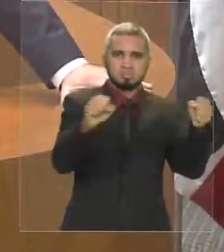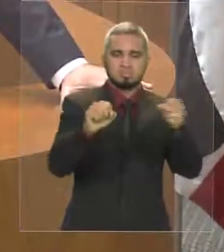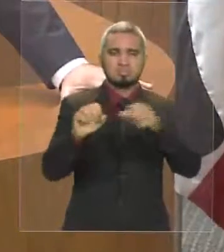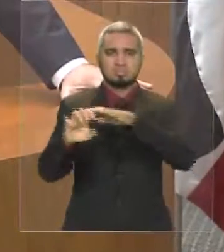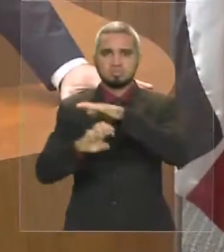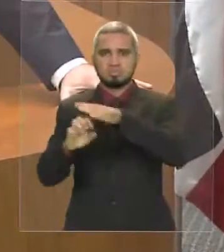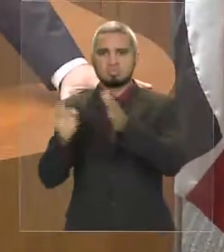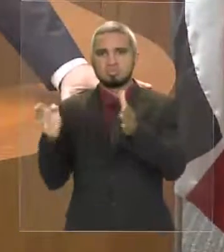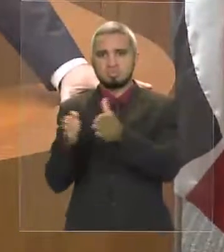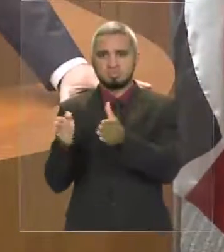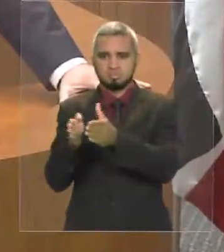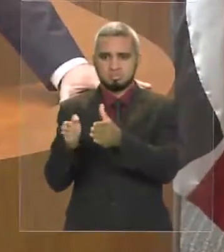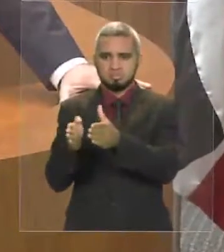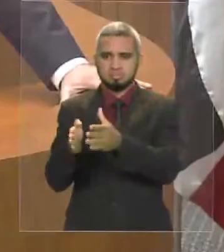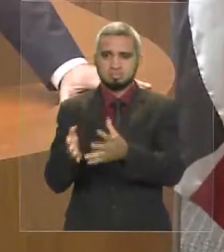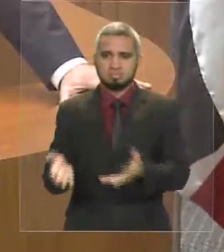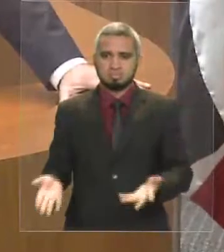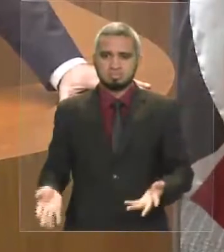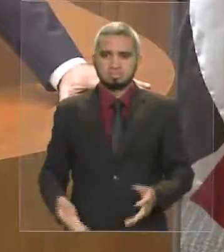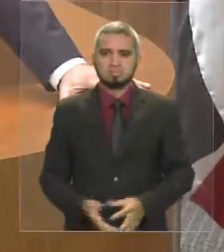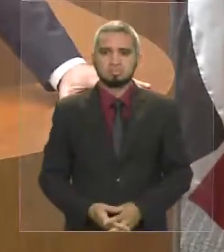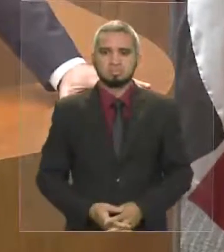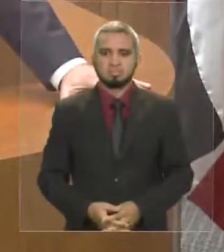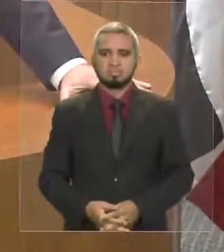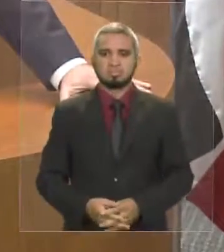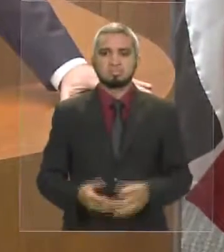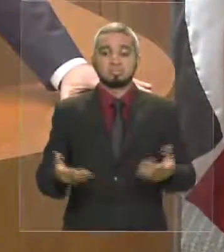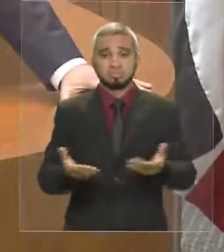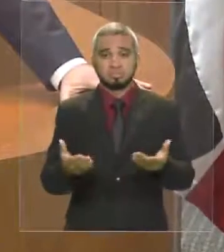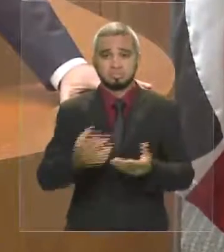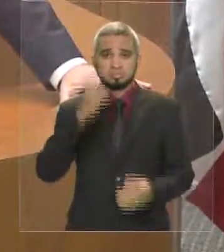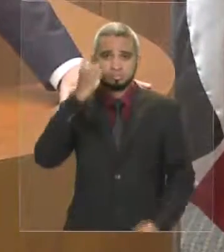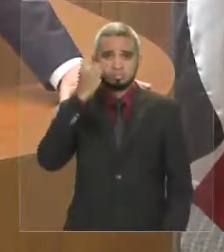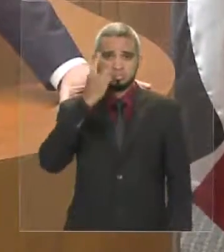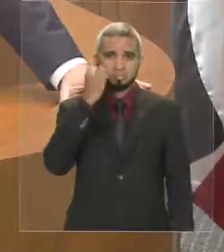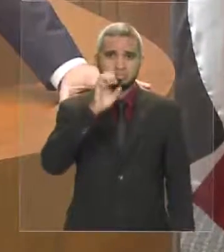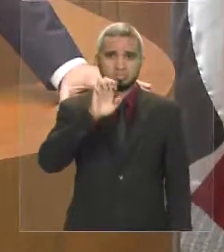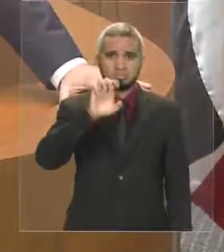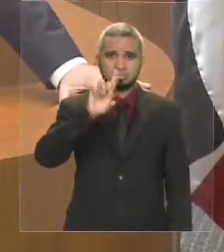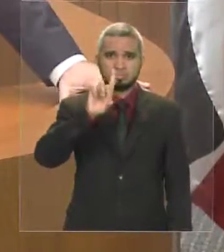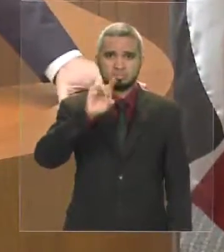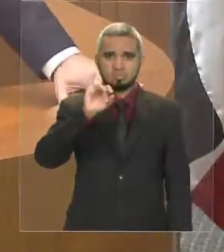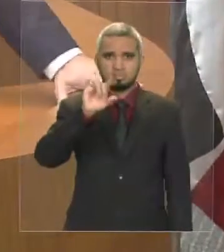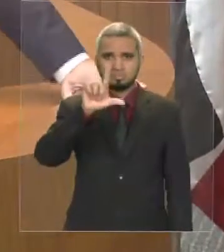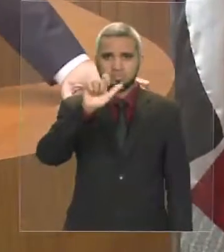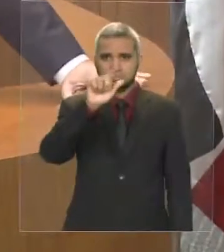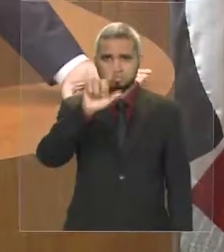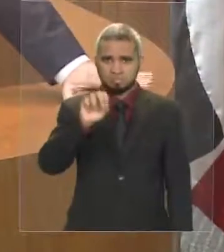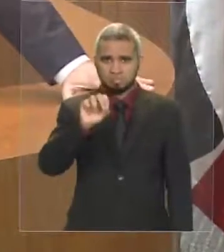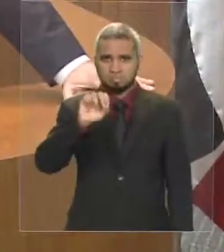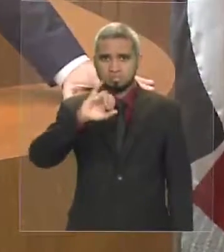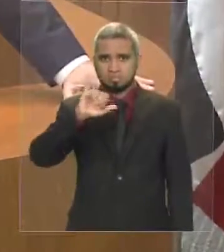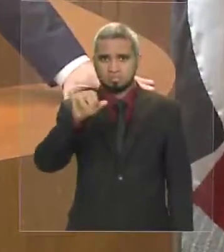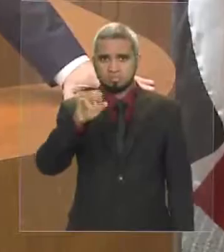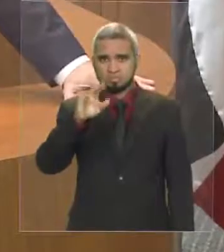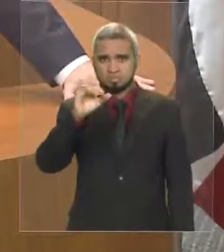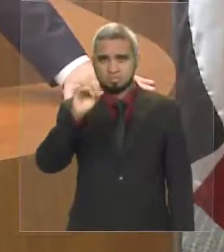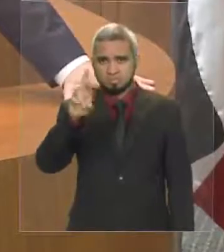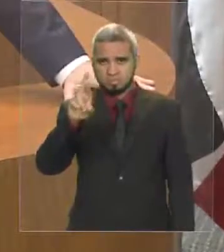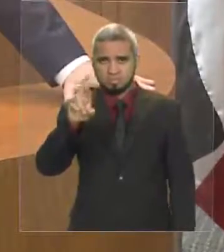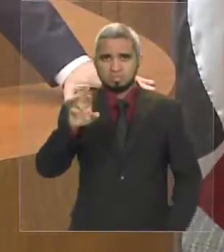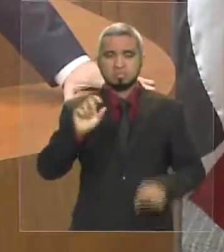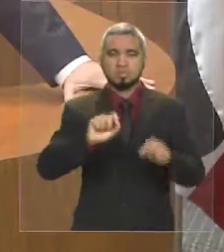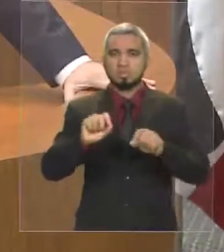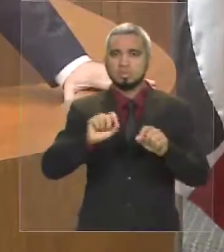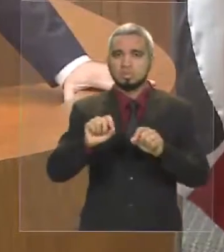conta. E digo isso, senhores deputados, porque hoje, deputado Edilásio Júnior, não basta a empresa registrar em seu contrato social que tem